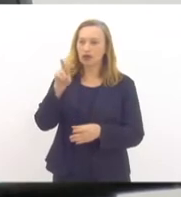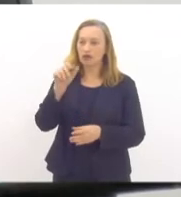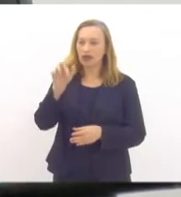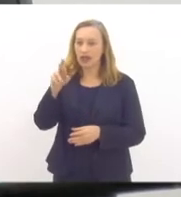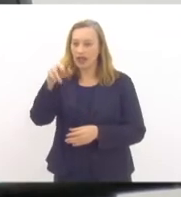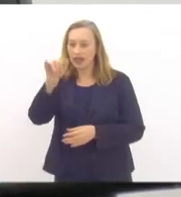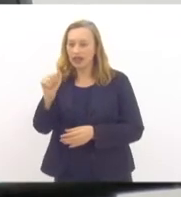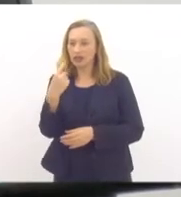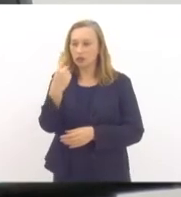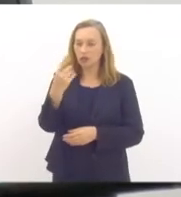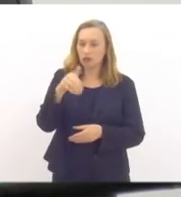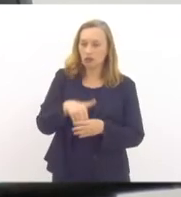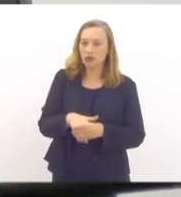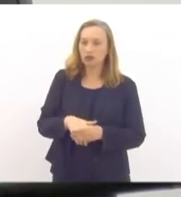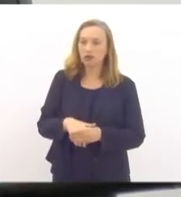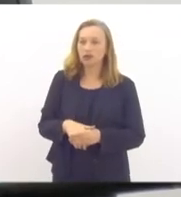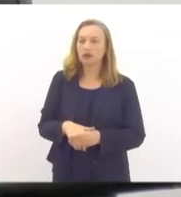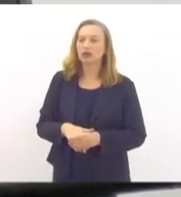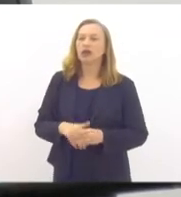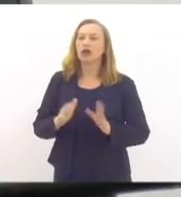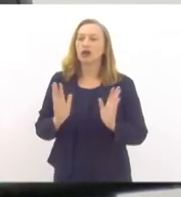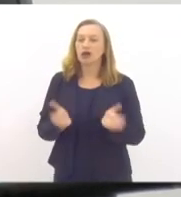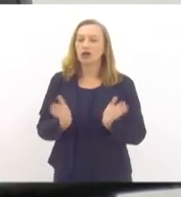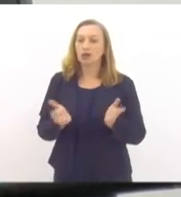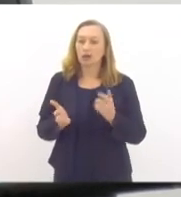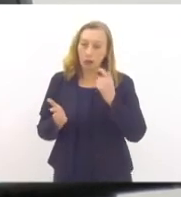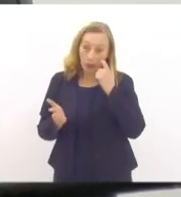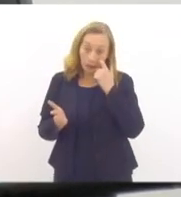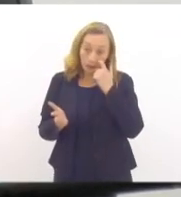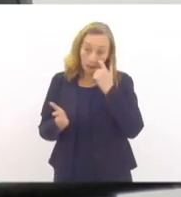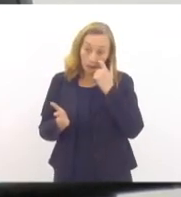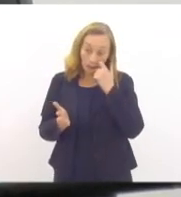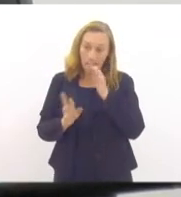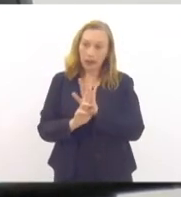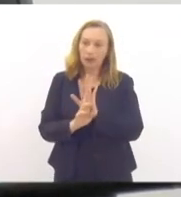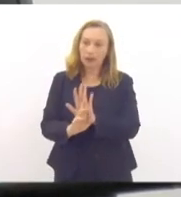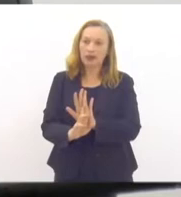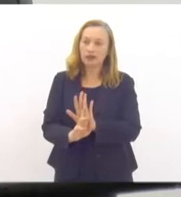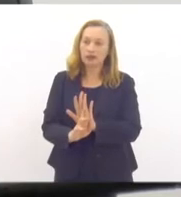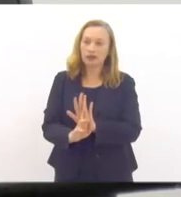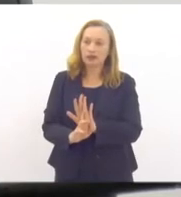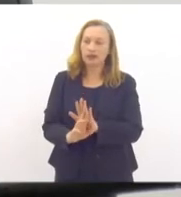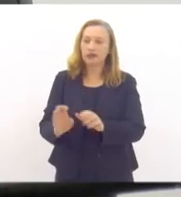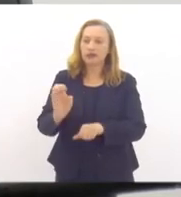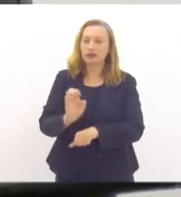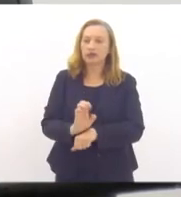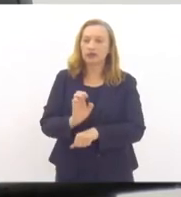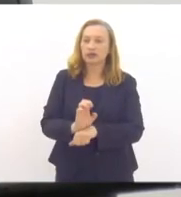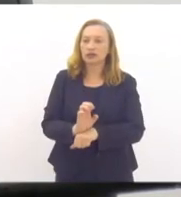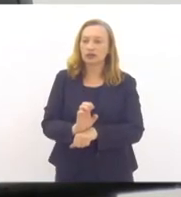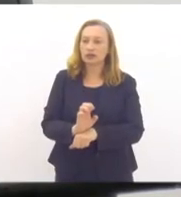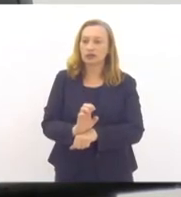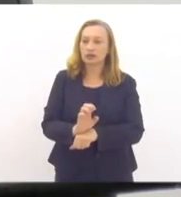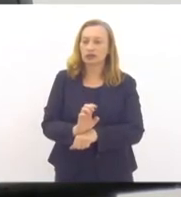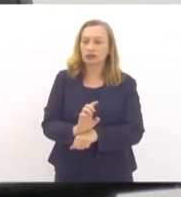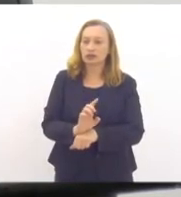Pedro, 1 voto. Passamos agora, então, para a representação da Frente Estadual pelo